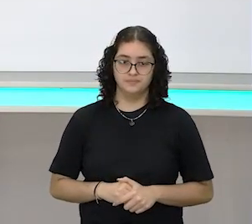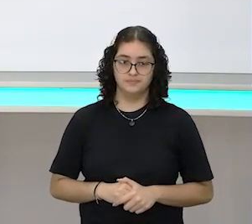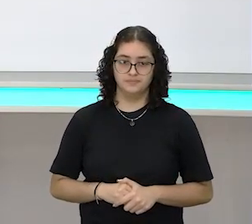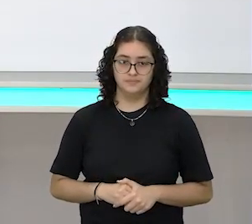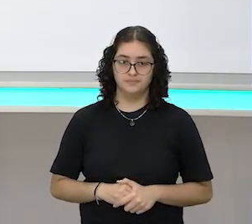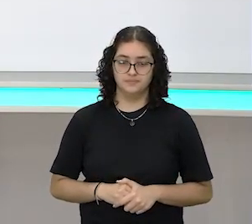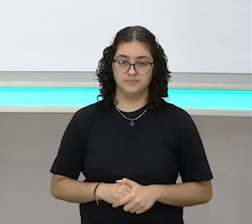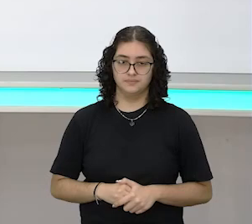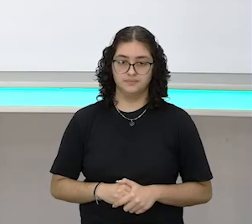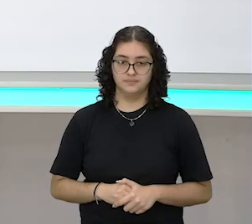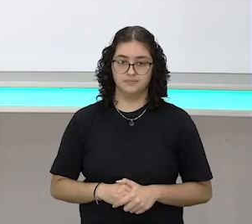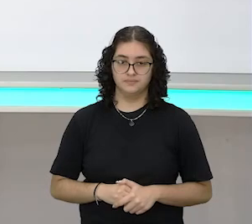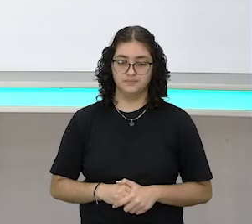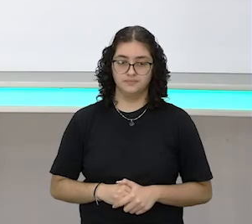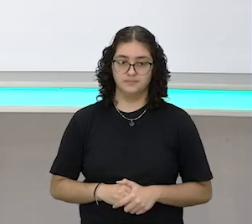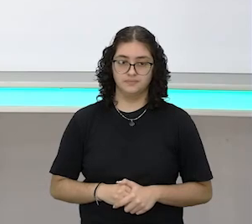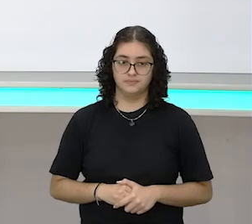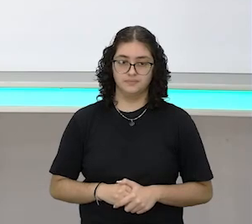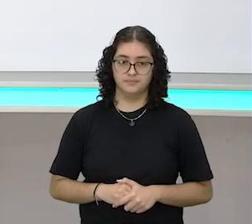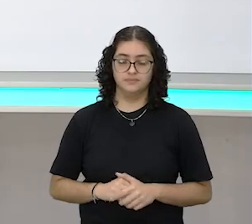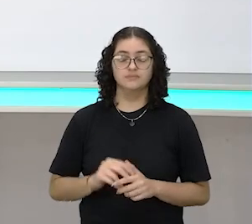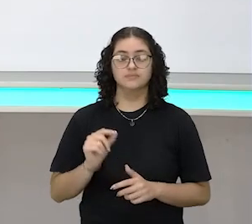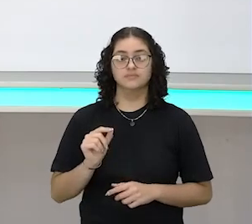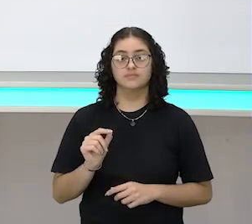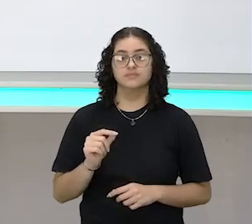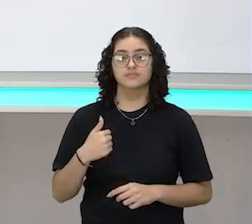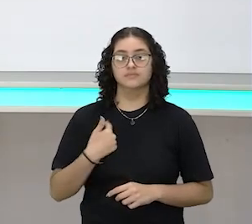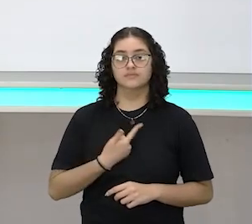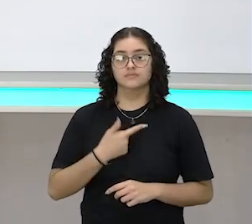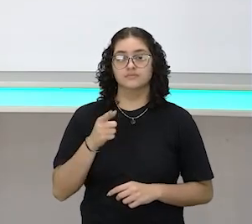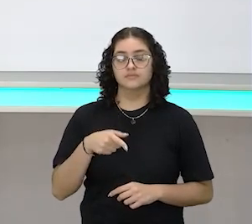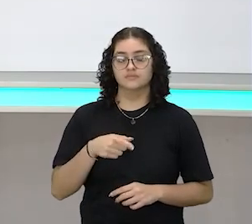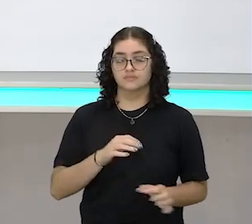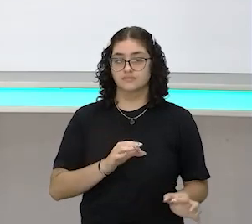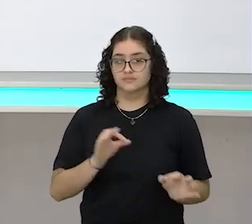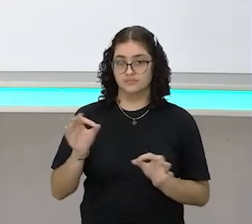E agora, exatamente o que a gente vai ver nessa aula